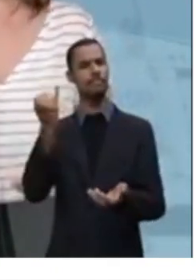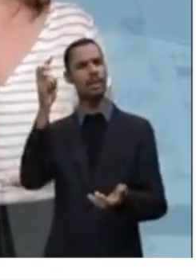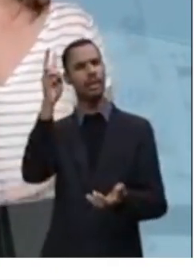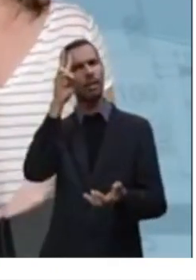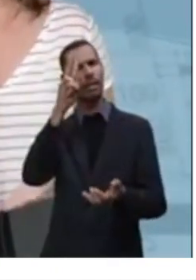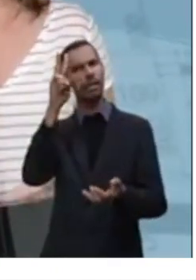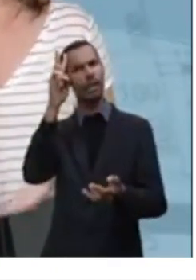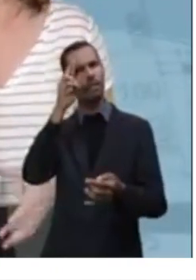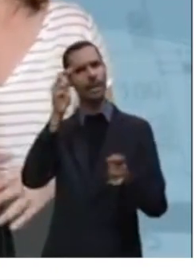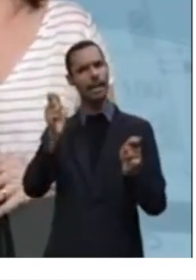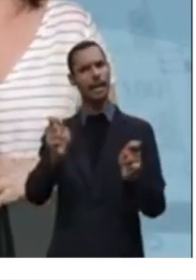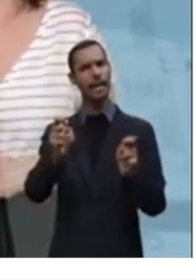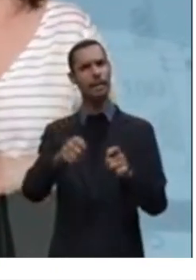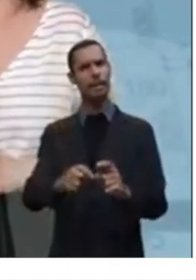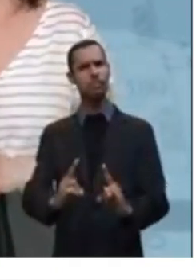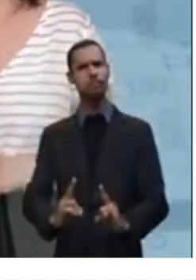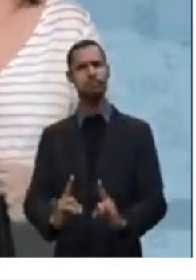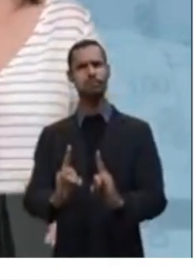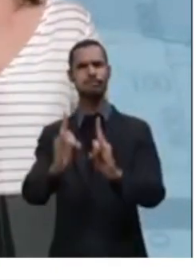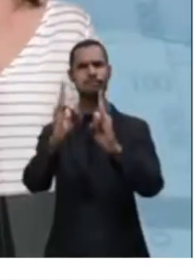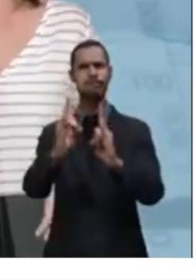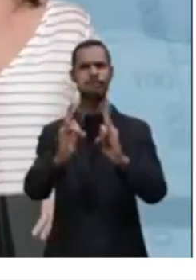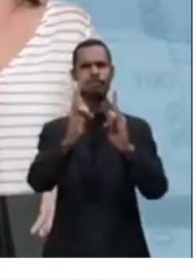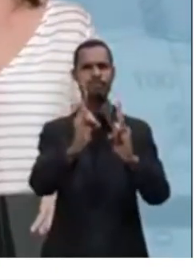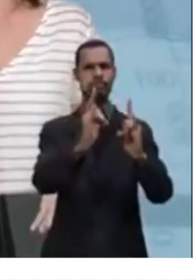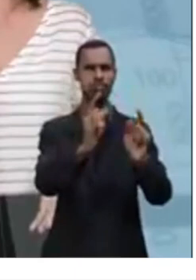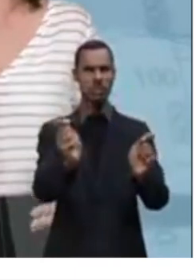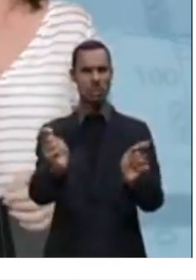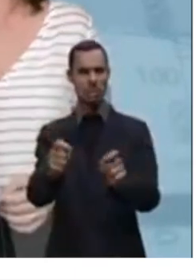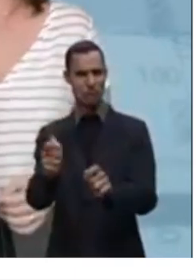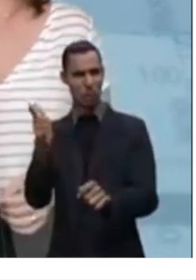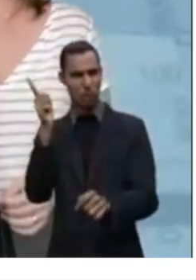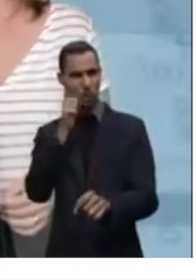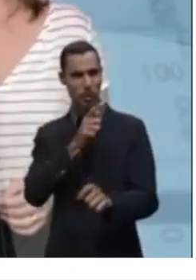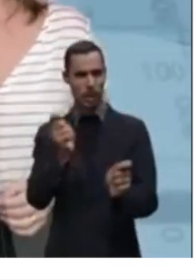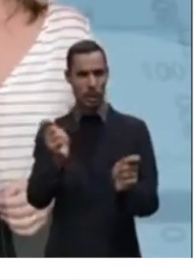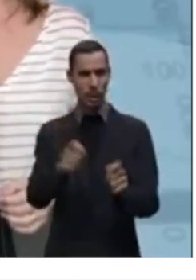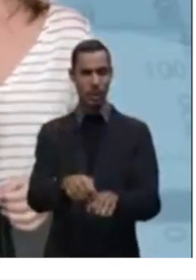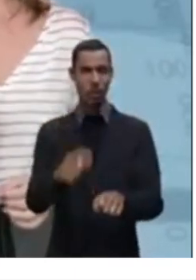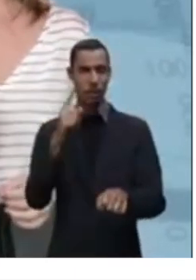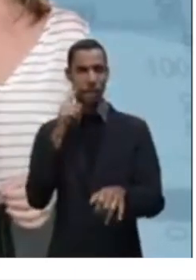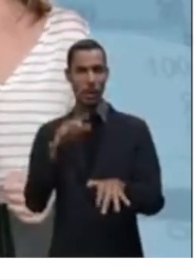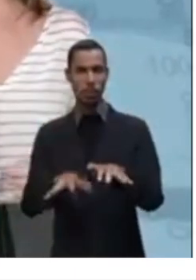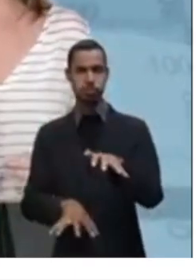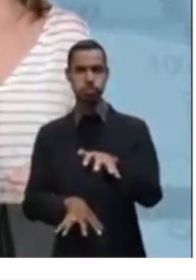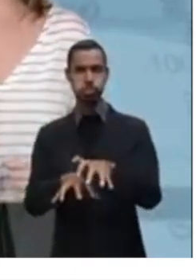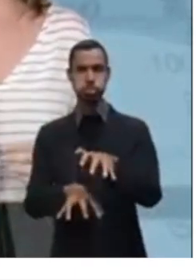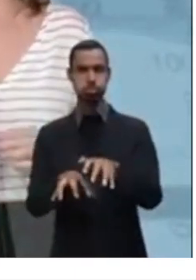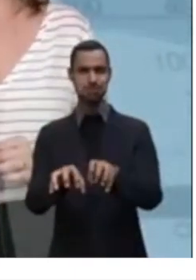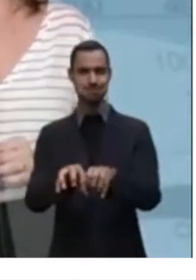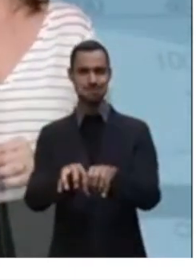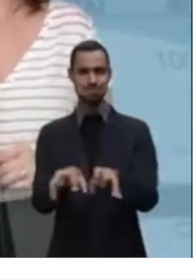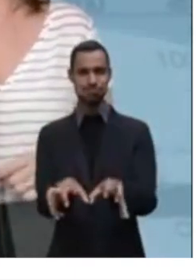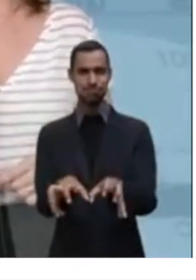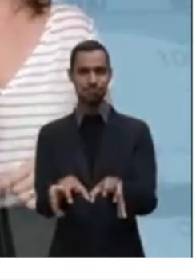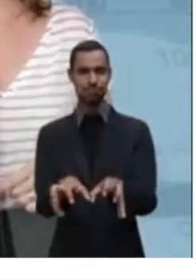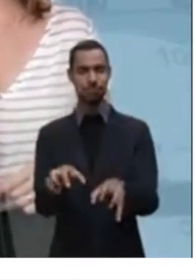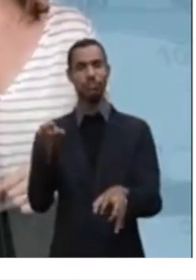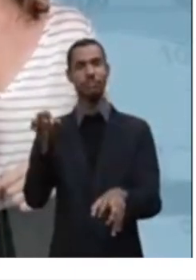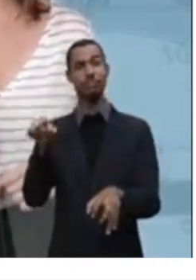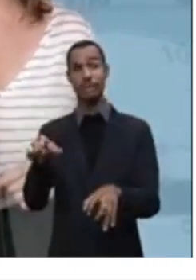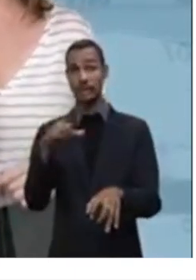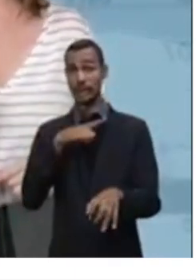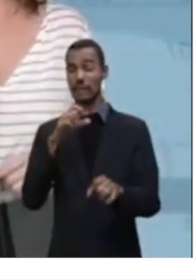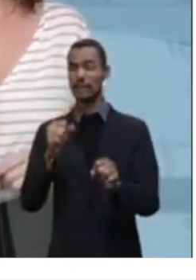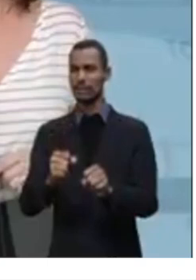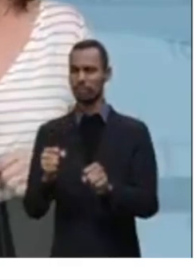conta a capacidade de carga do solo. Ela pode ser definida como a pressão que provoca a ruptura do maciço de solo em que a